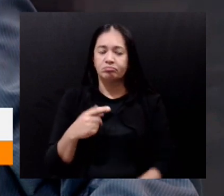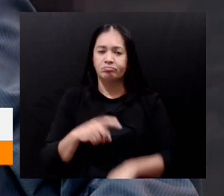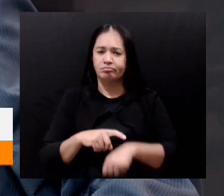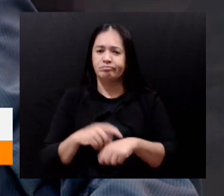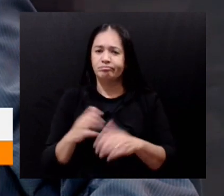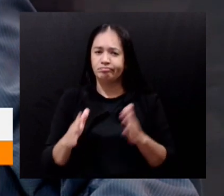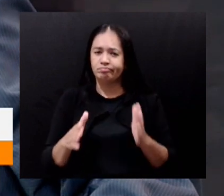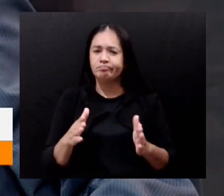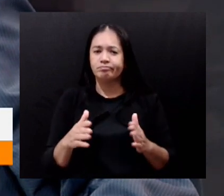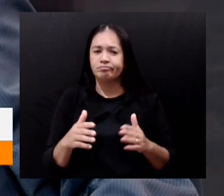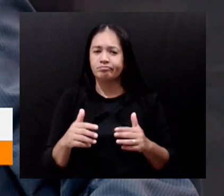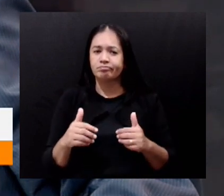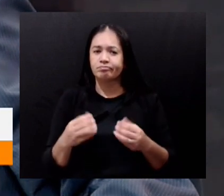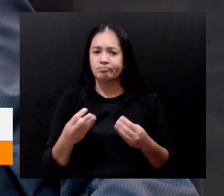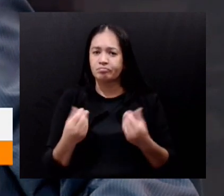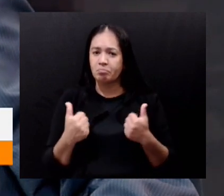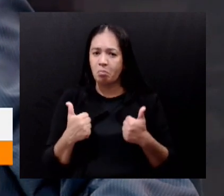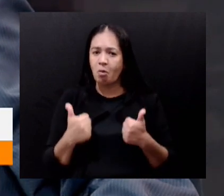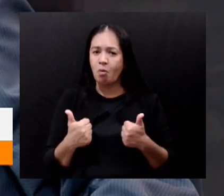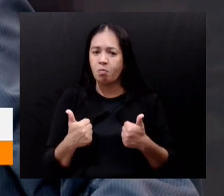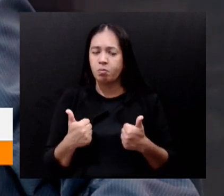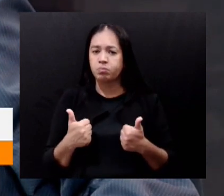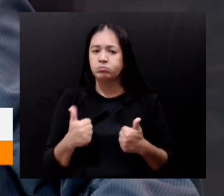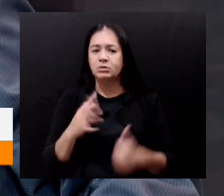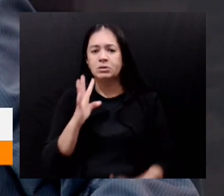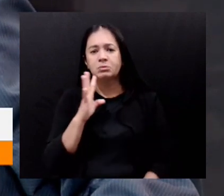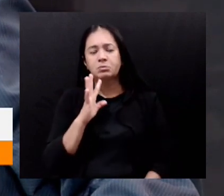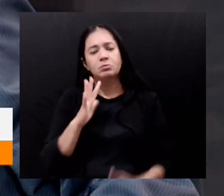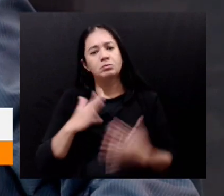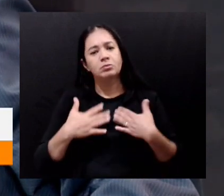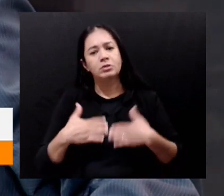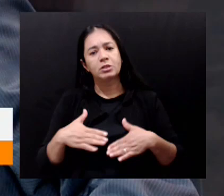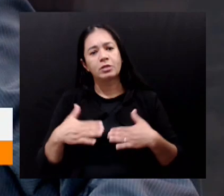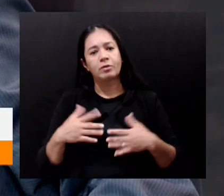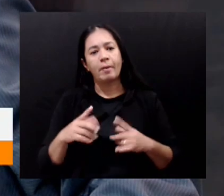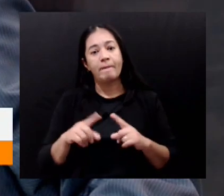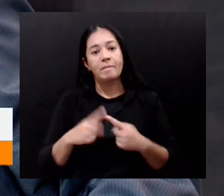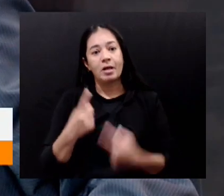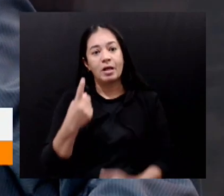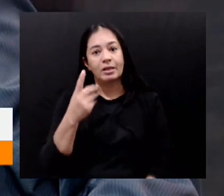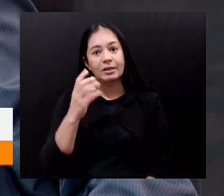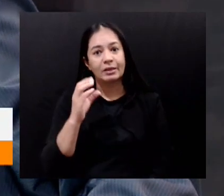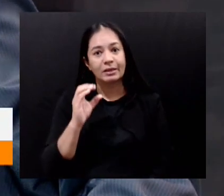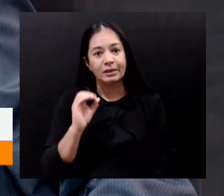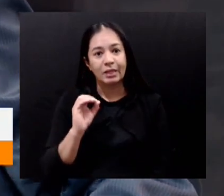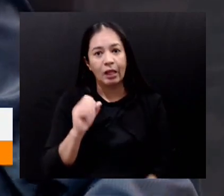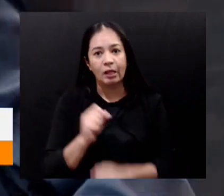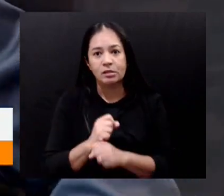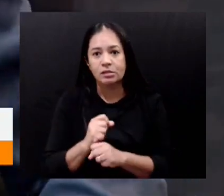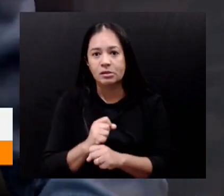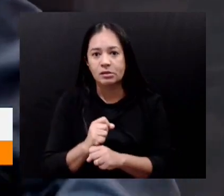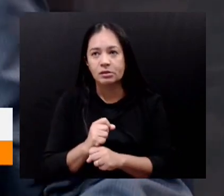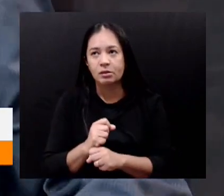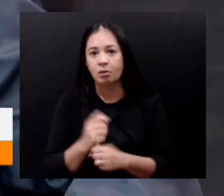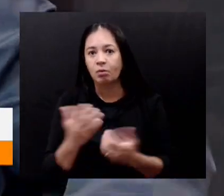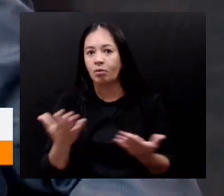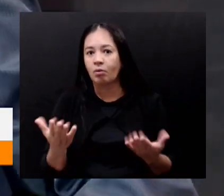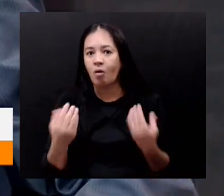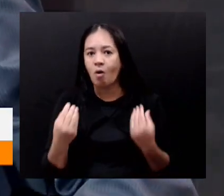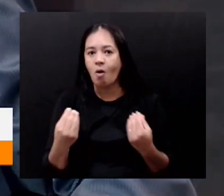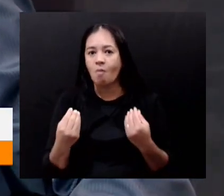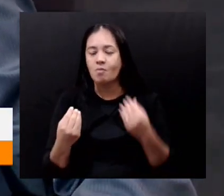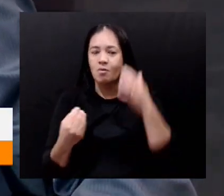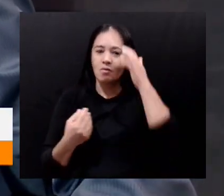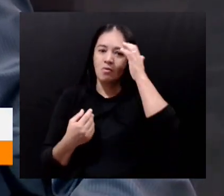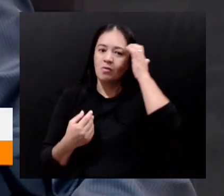sinceramente, bom, legal, tranquilo. 10, eu não sei o Uau. que eu vou fazer Hum. daqui a 10 semanas, daqui É, a dez aham. 10 anos, entendeu,